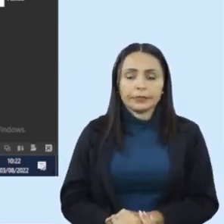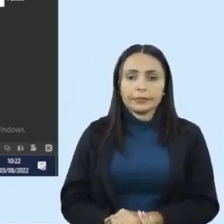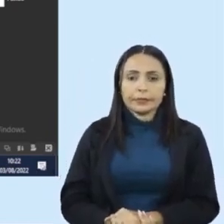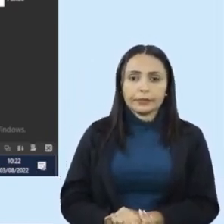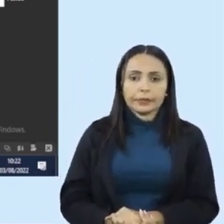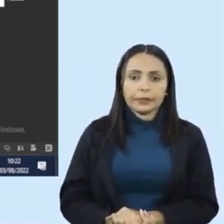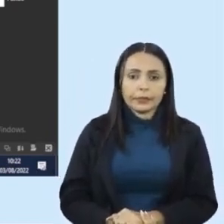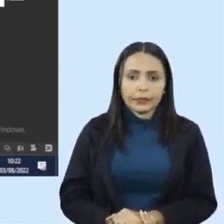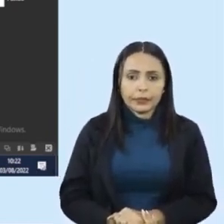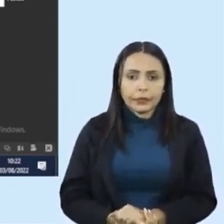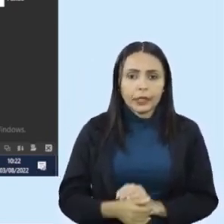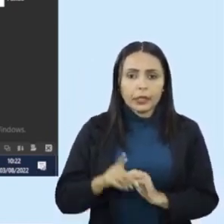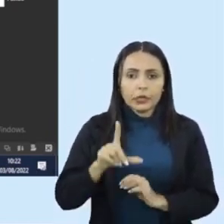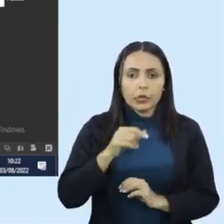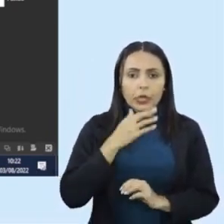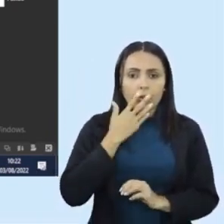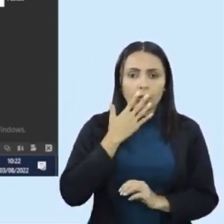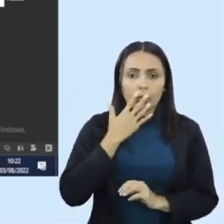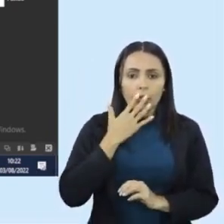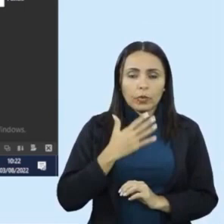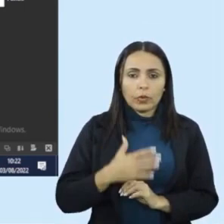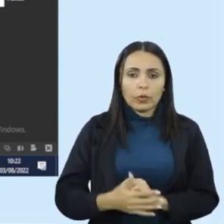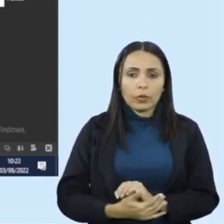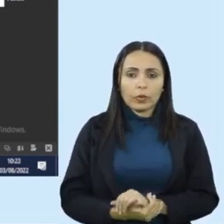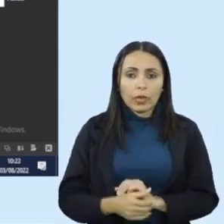Vamos escolher aqui uma cor, pronto, o azul.